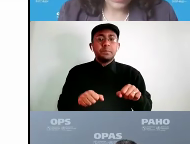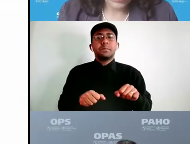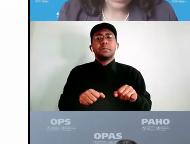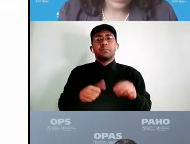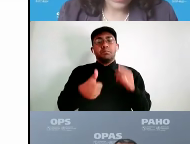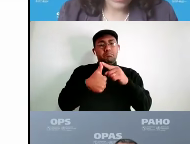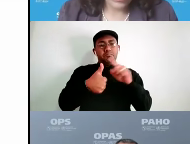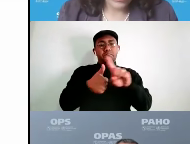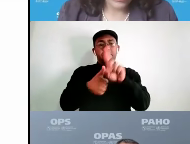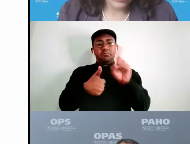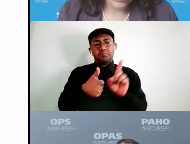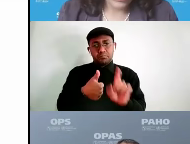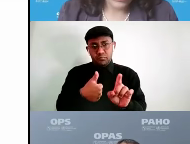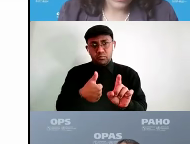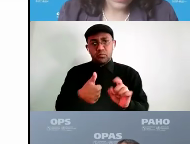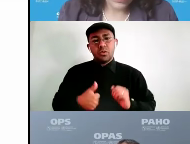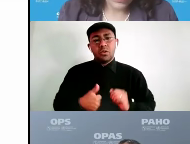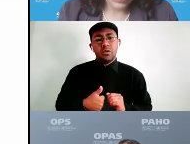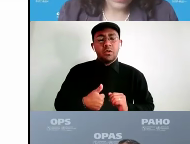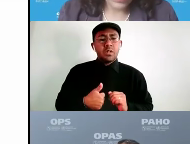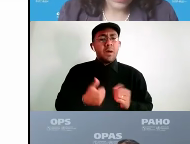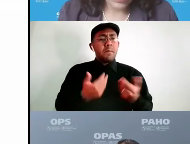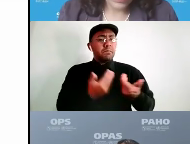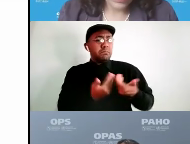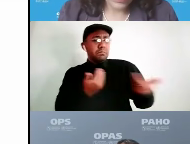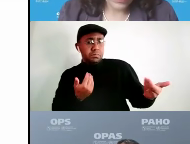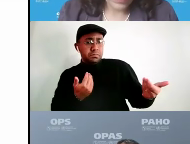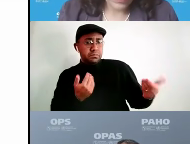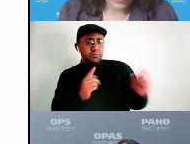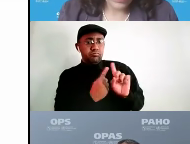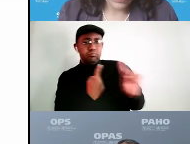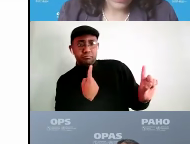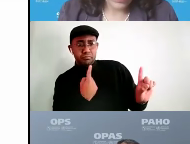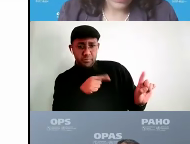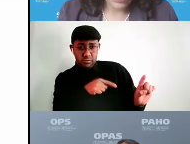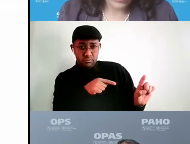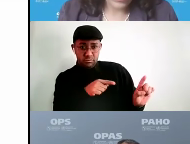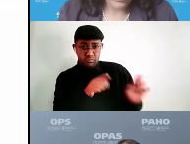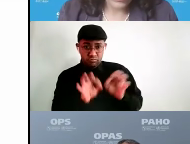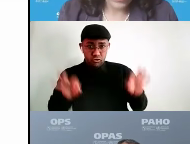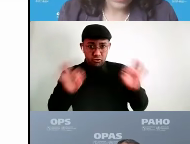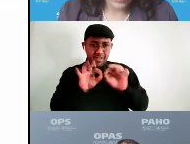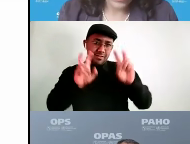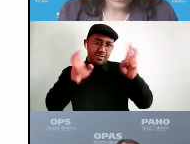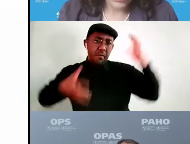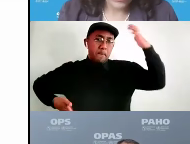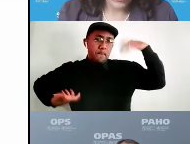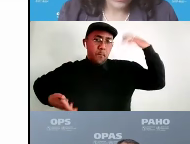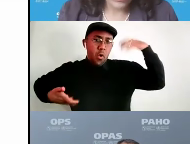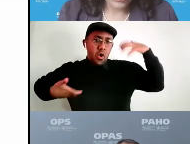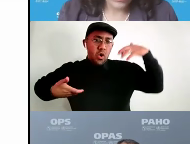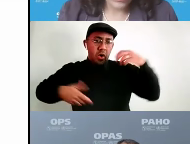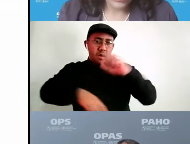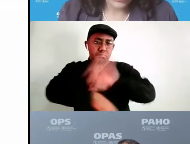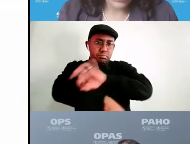Quanto às medidas de distanciamento são efetivas para a varíola do